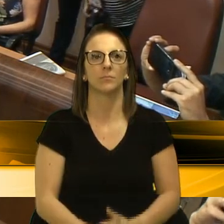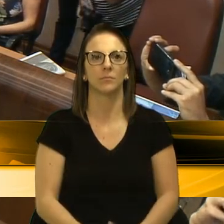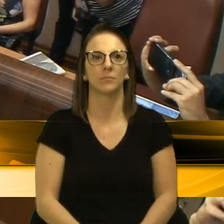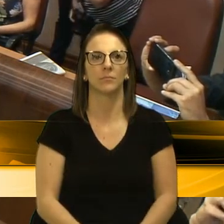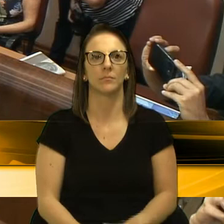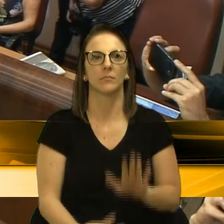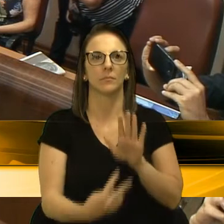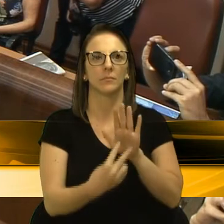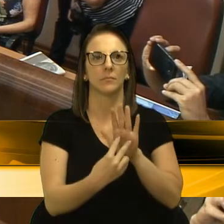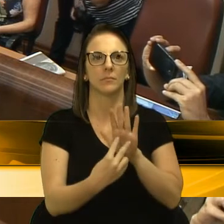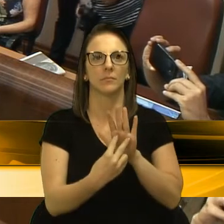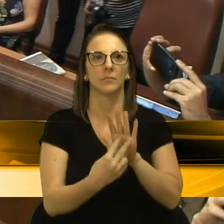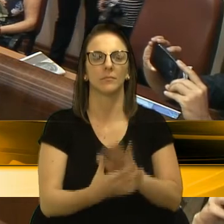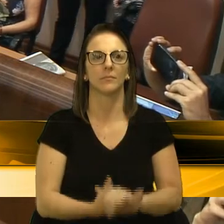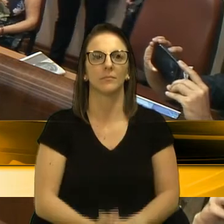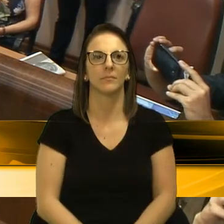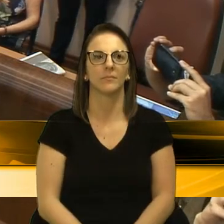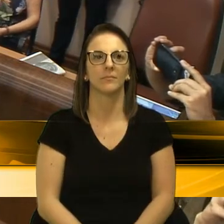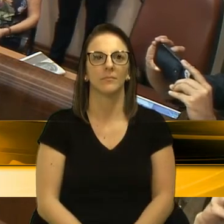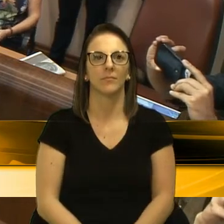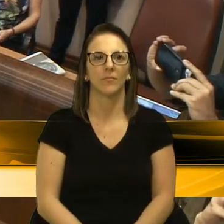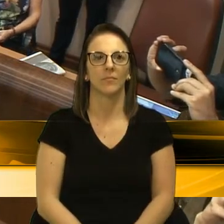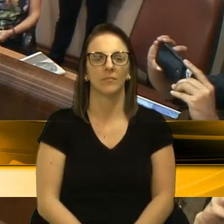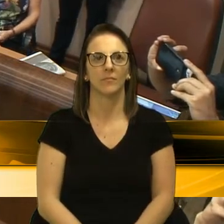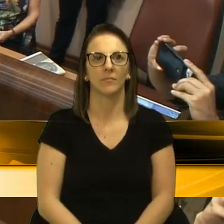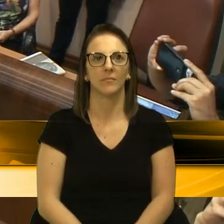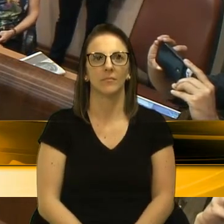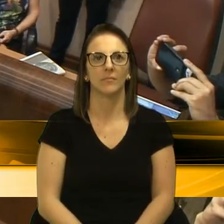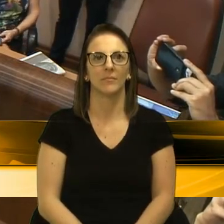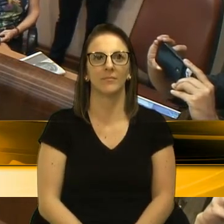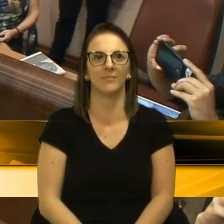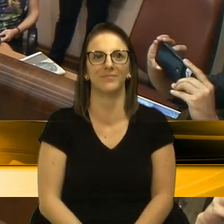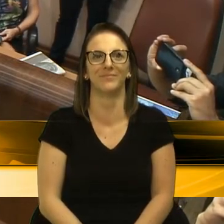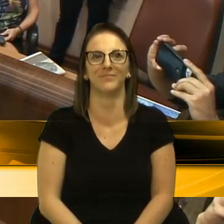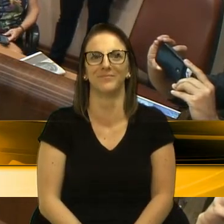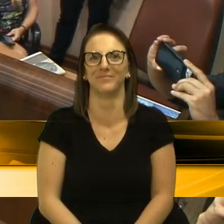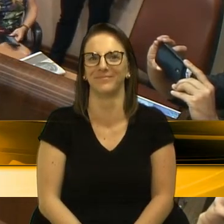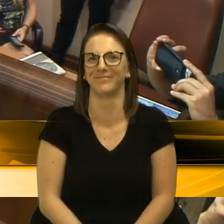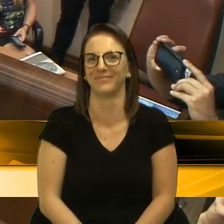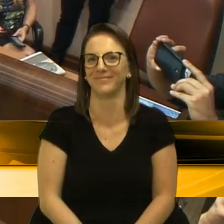Atenção. Ô, louco lá.